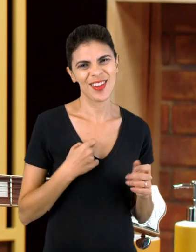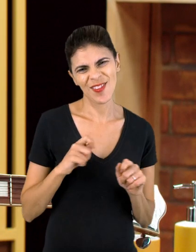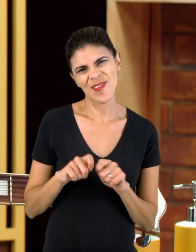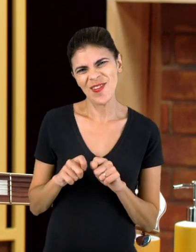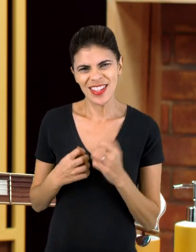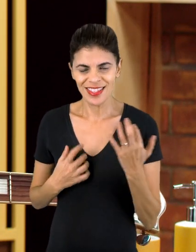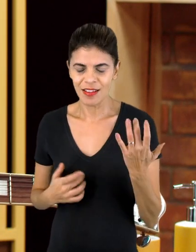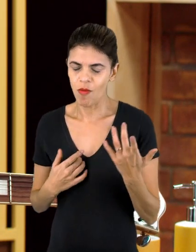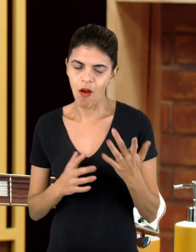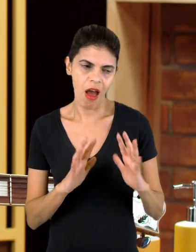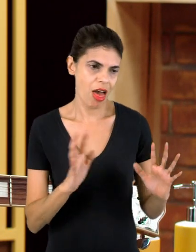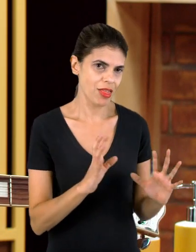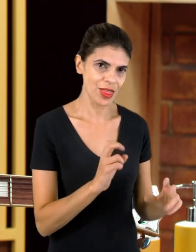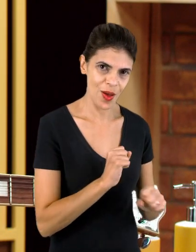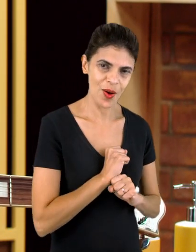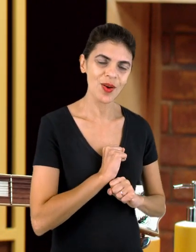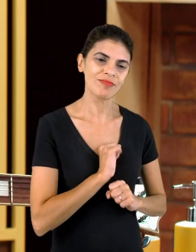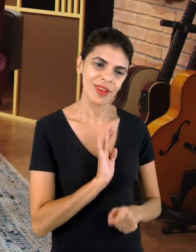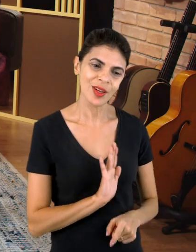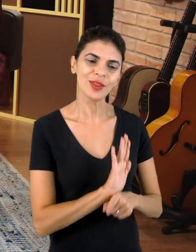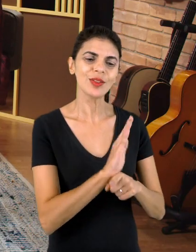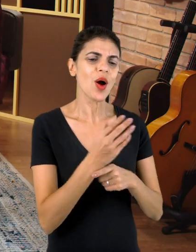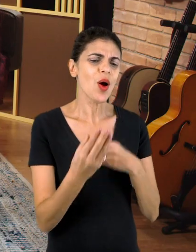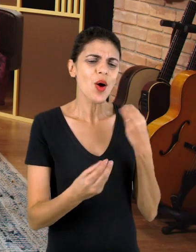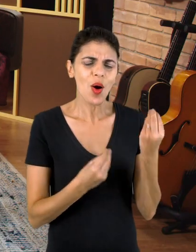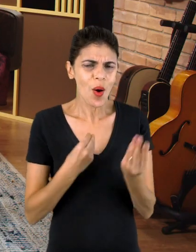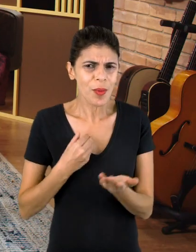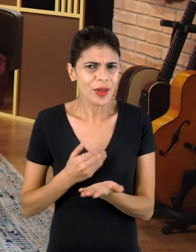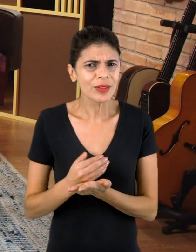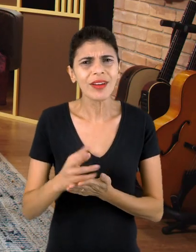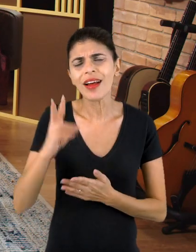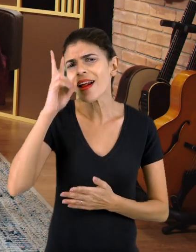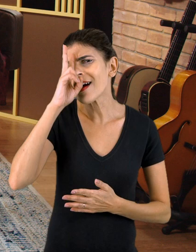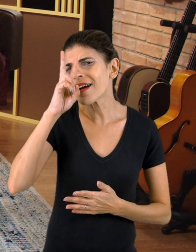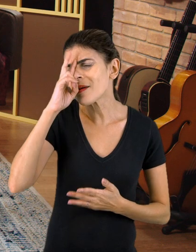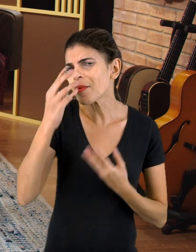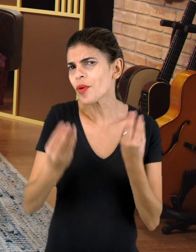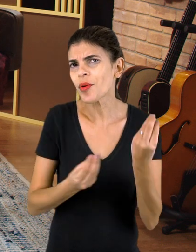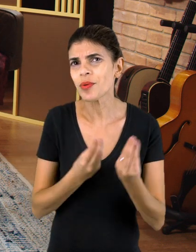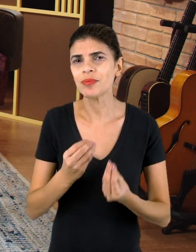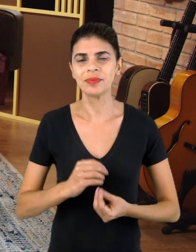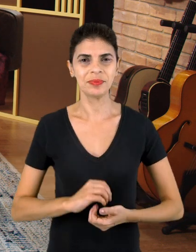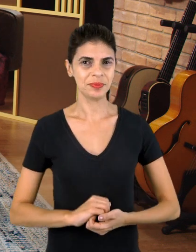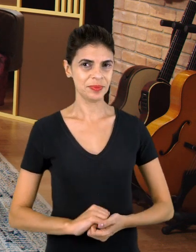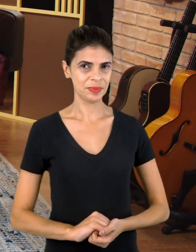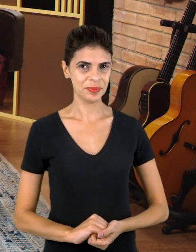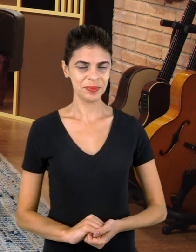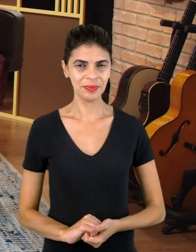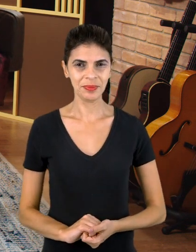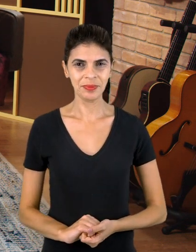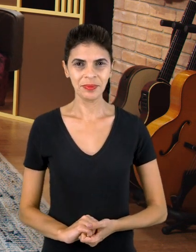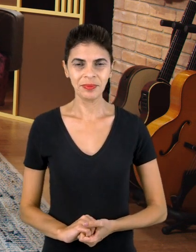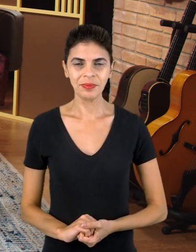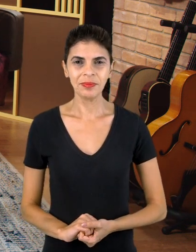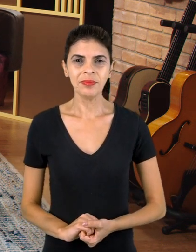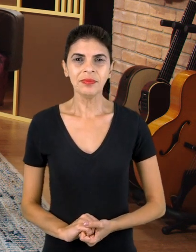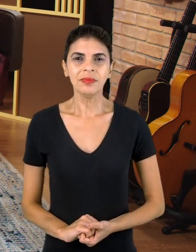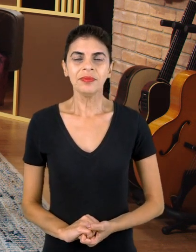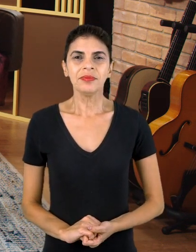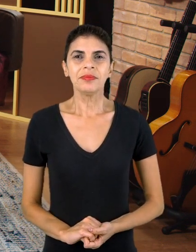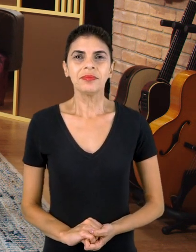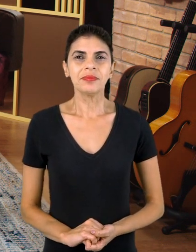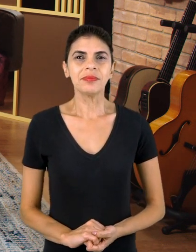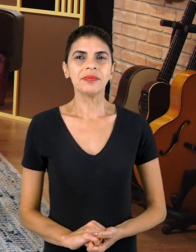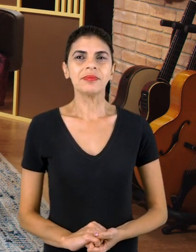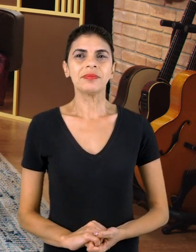com É, eu nona. toquei um acordezinho aqui. Adorei, enriqueceu minha É porque, como harmonia. é que é a introdução? Me lembra que introdução. Isn't it a